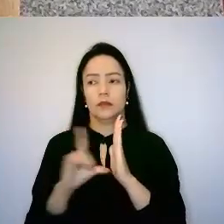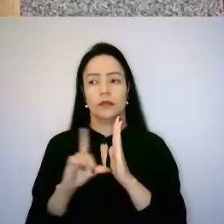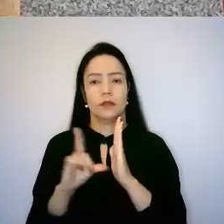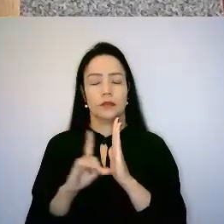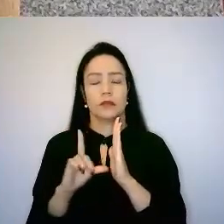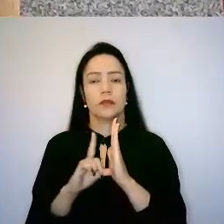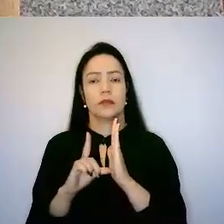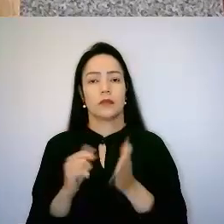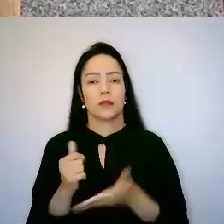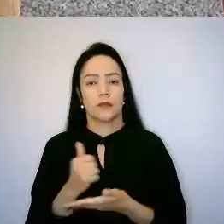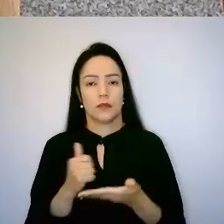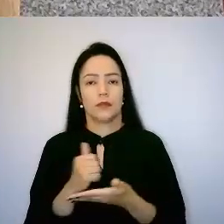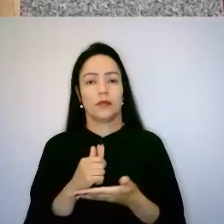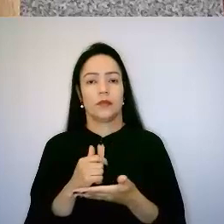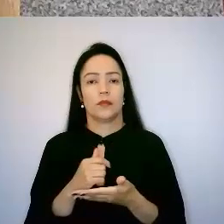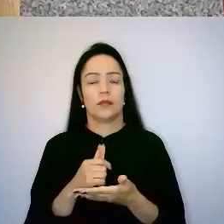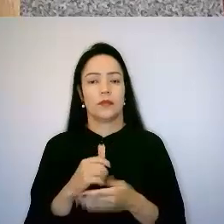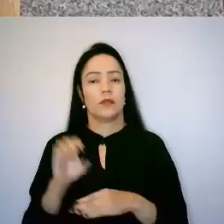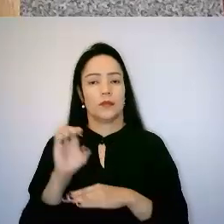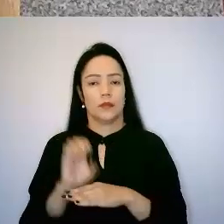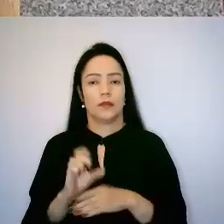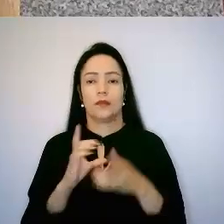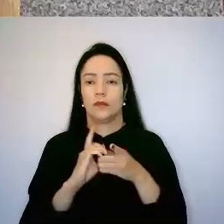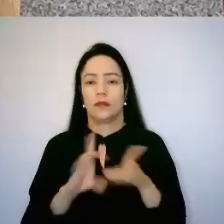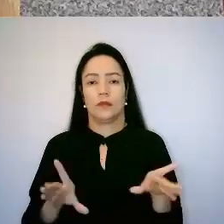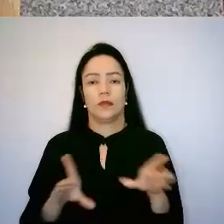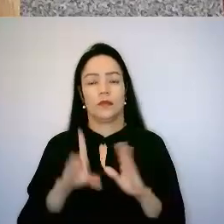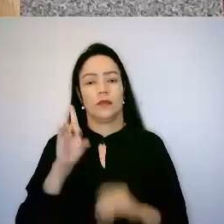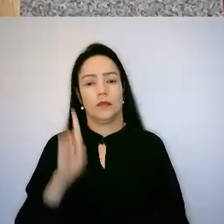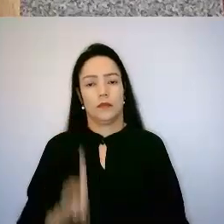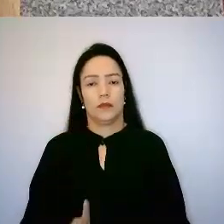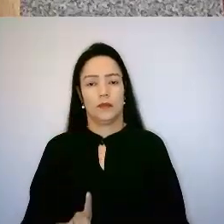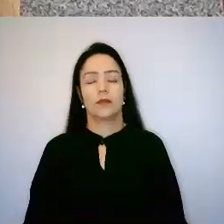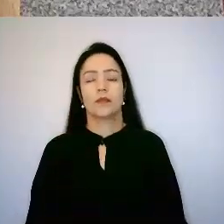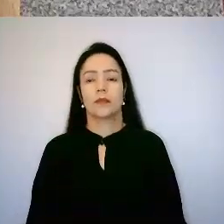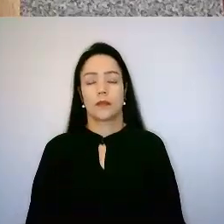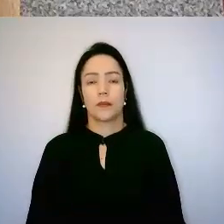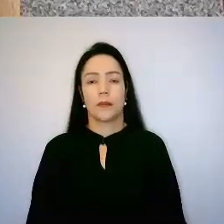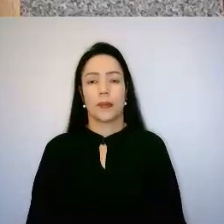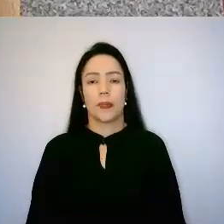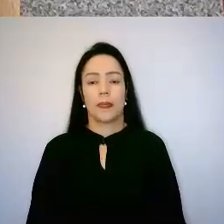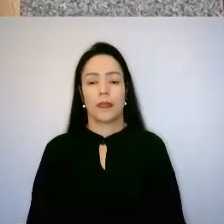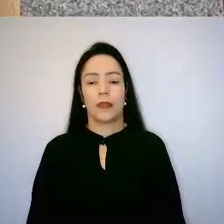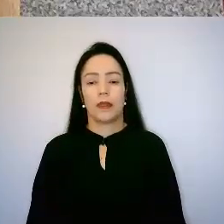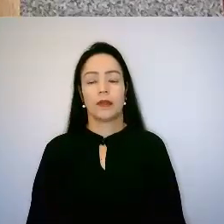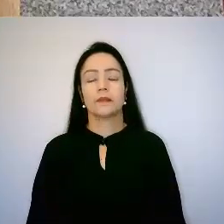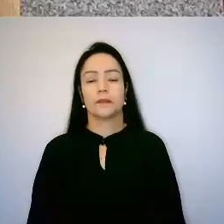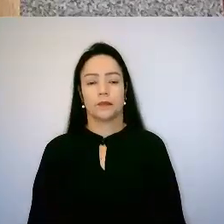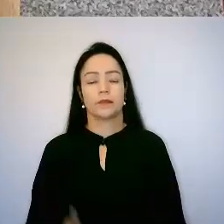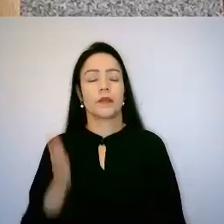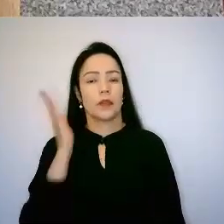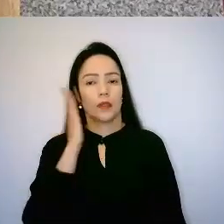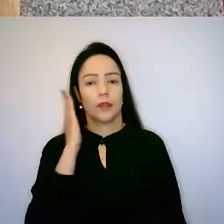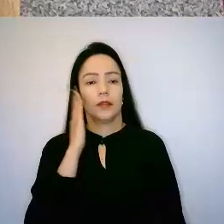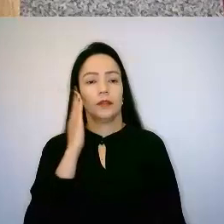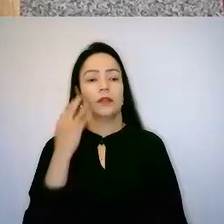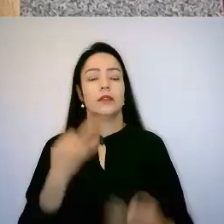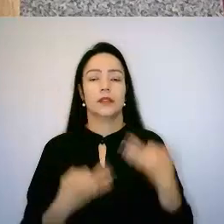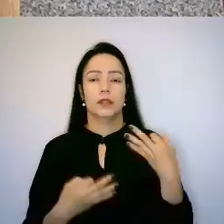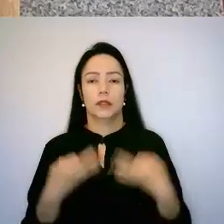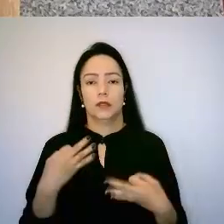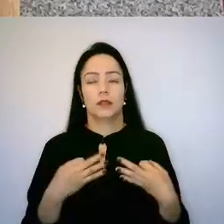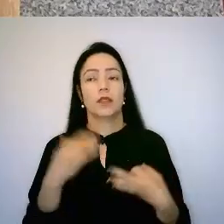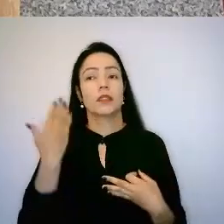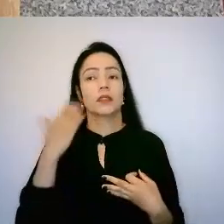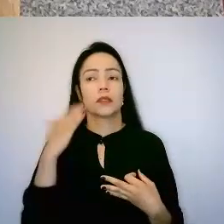baseado do Estado democrático de direito acontece que conforme a serviço a jurisprudência tem entendido que é possível